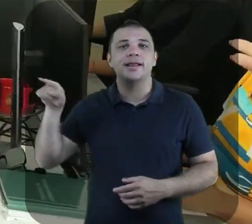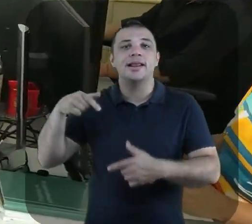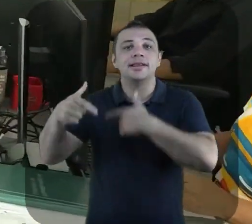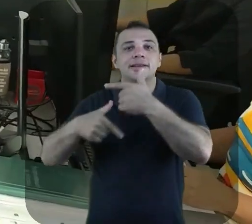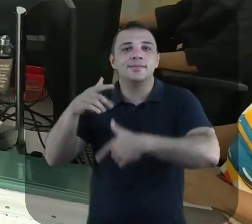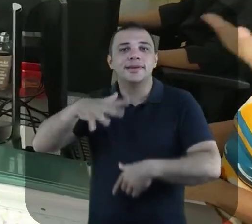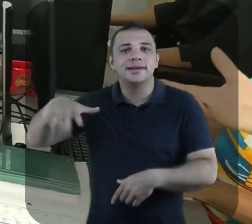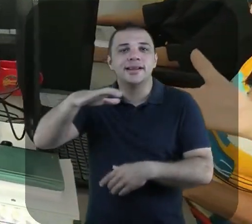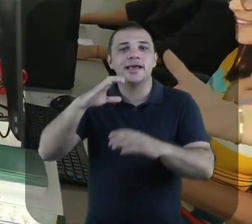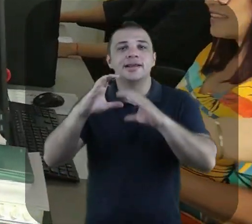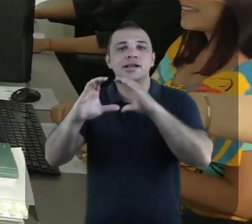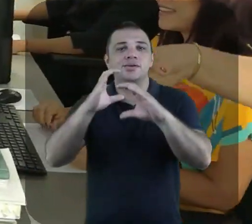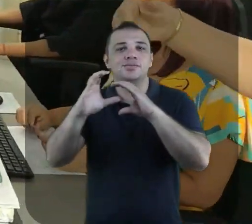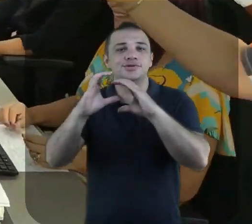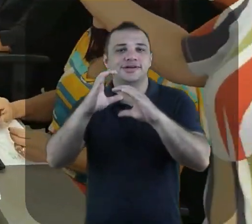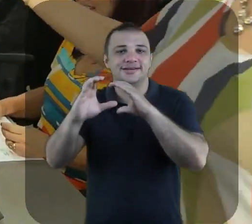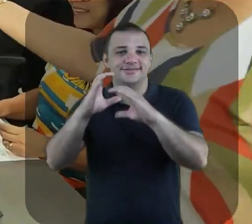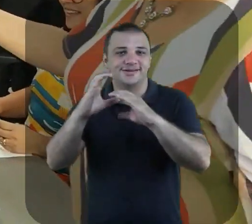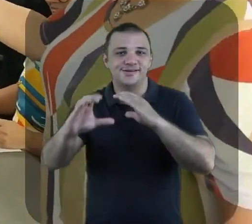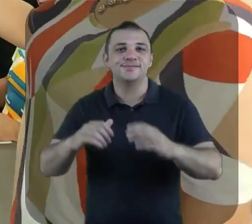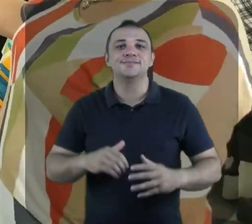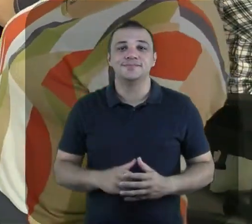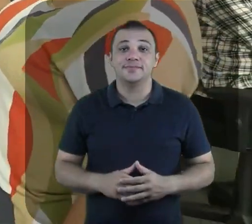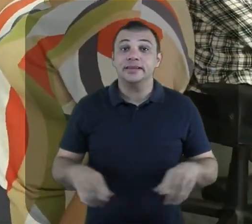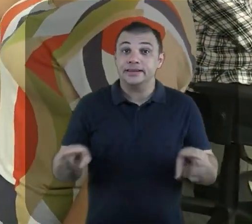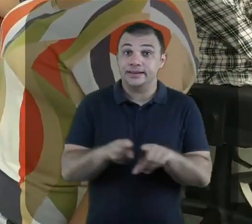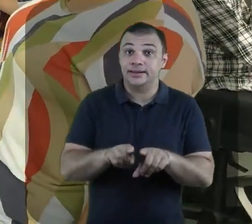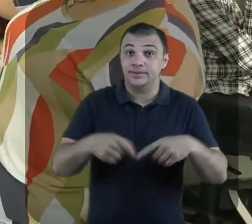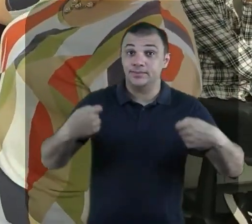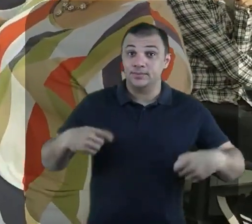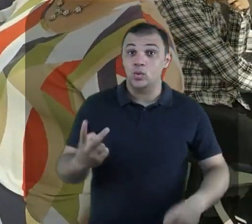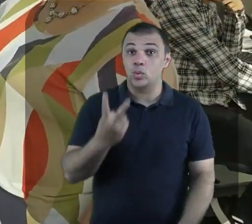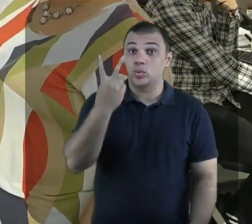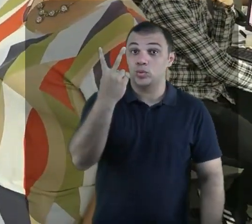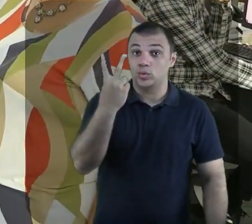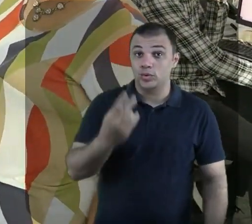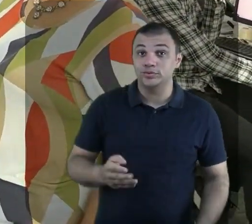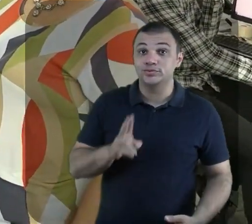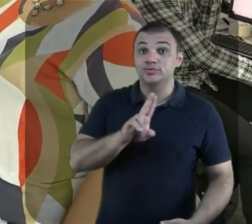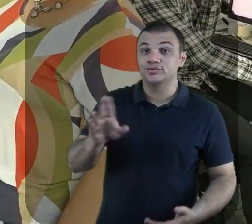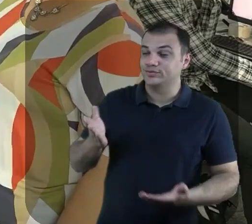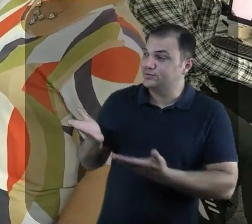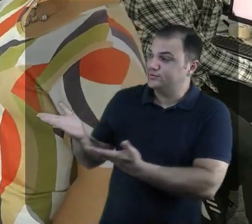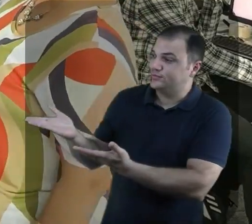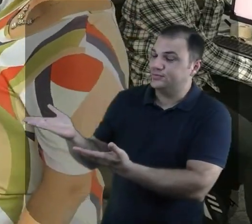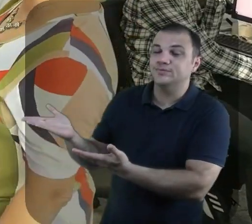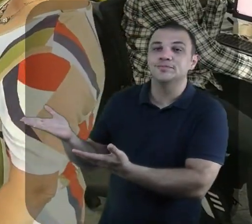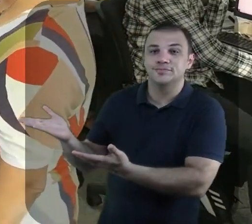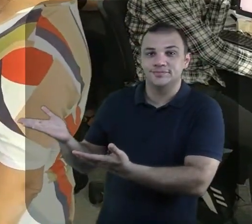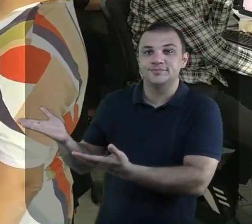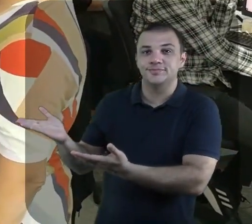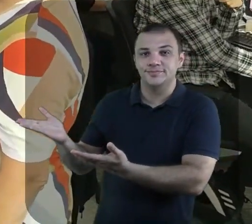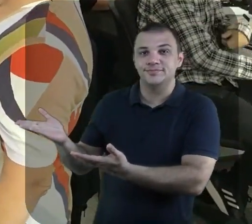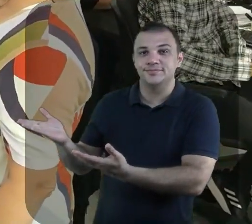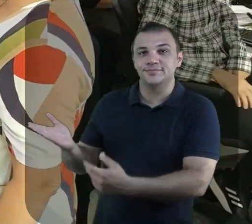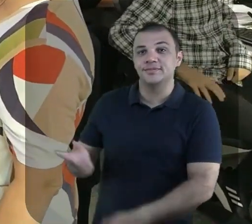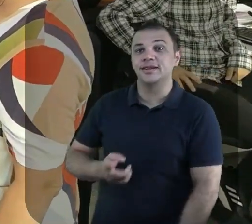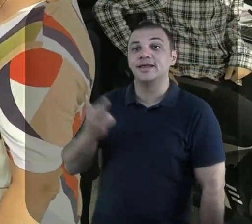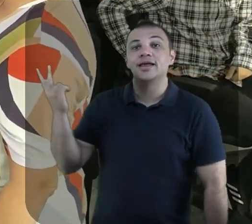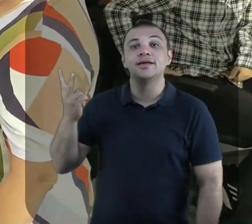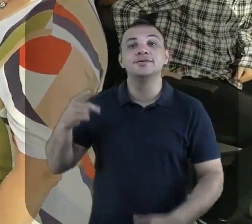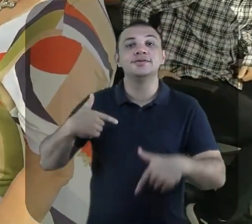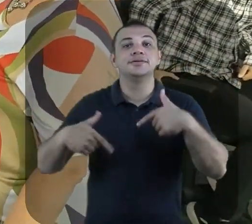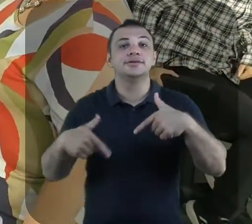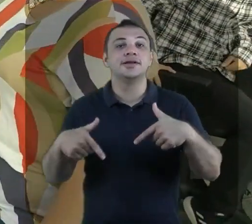né, da comunicação. Mas aí eu não posso deixar de apresentar também uma forte equipe também, é